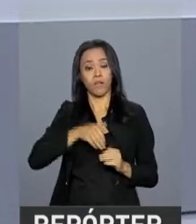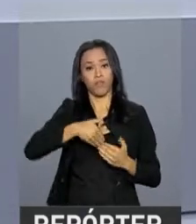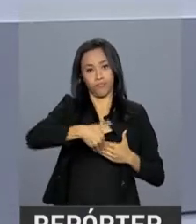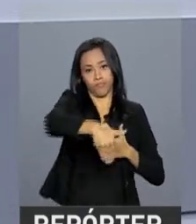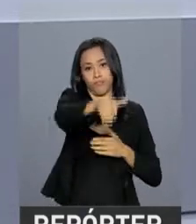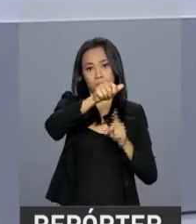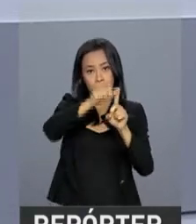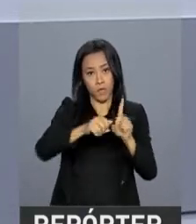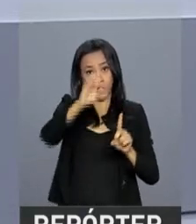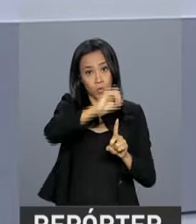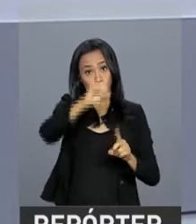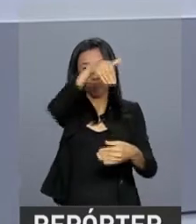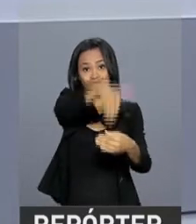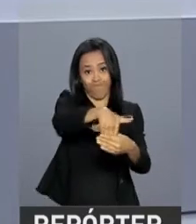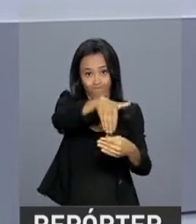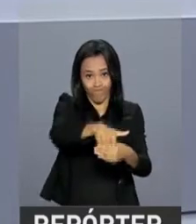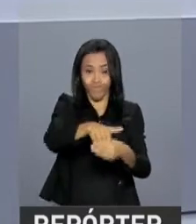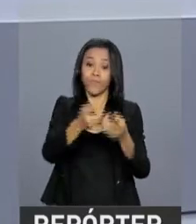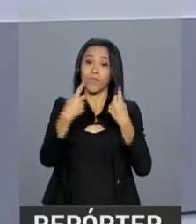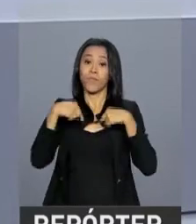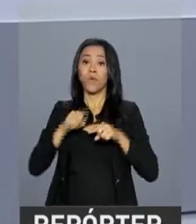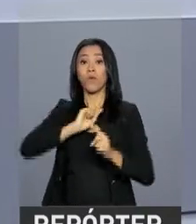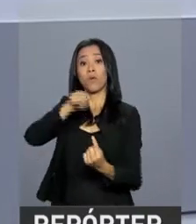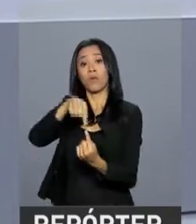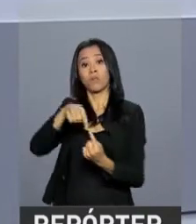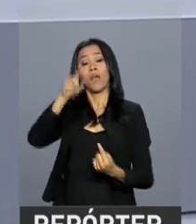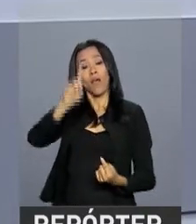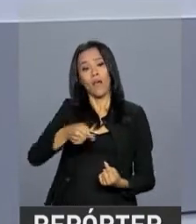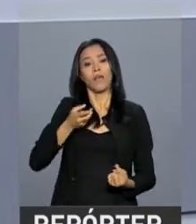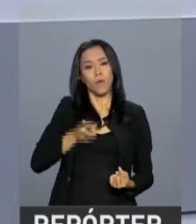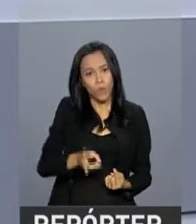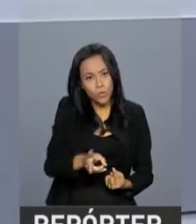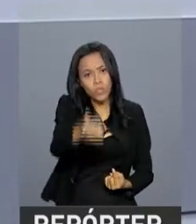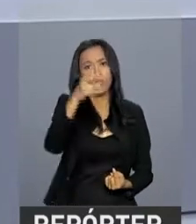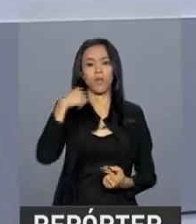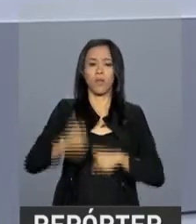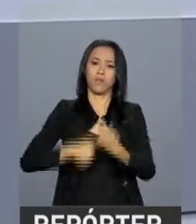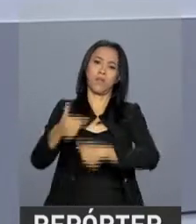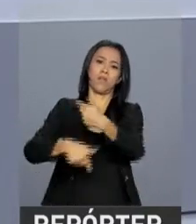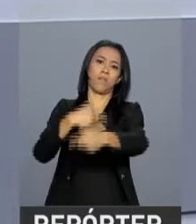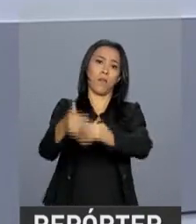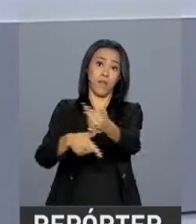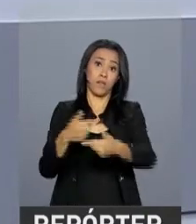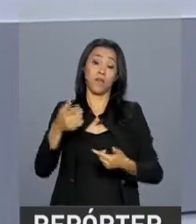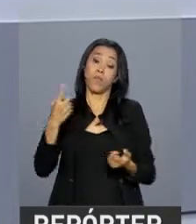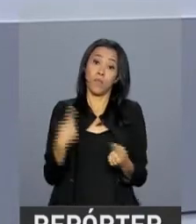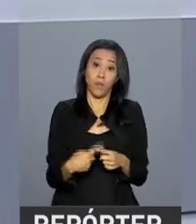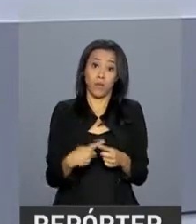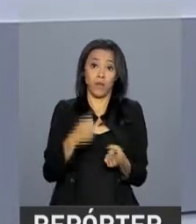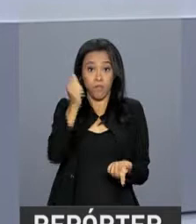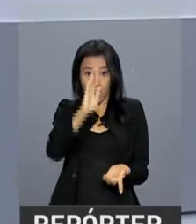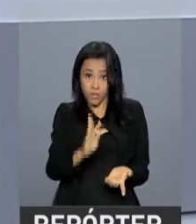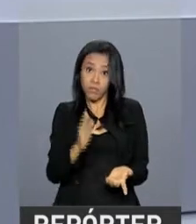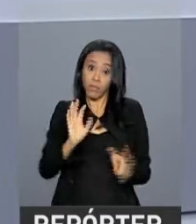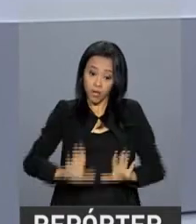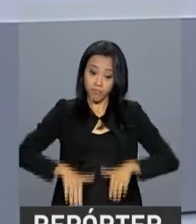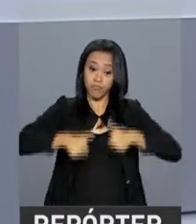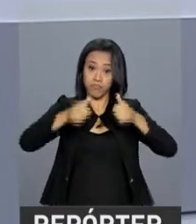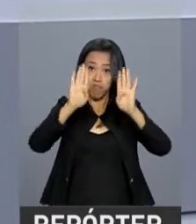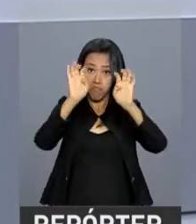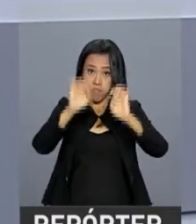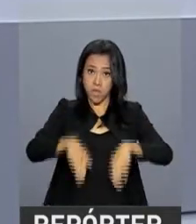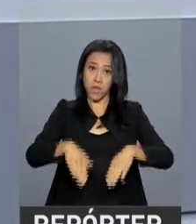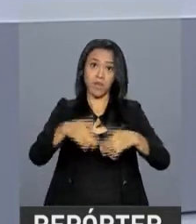temer disse que a idéia é dar continuidade ao que vinha sendo feito em cada pasta já que o brasil está dando certo e não se deve